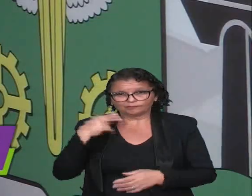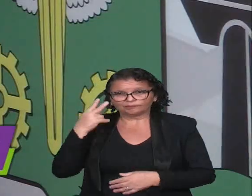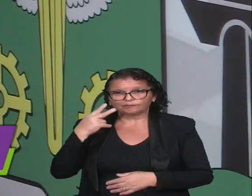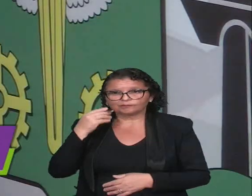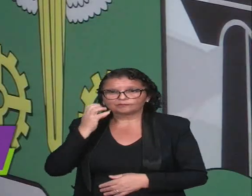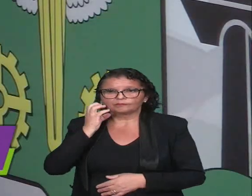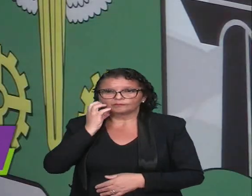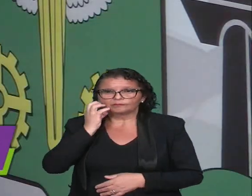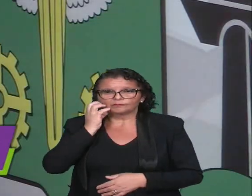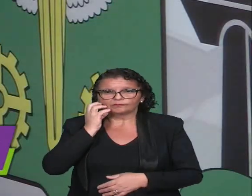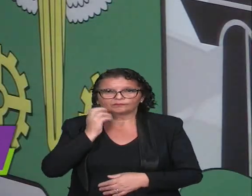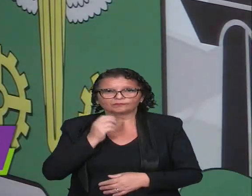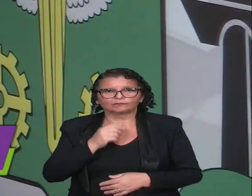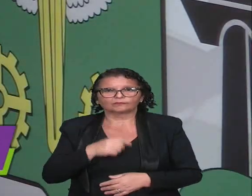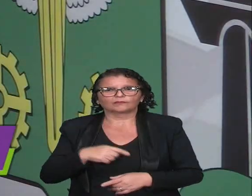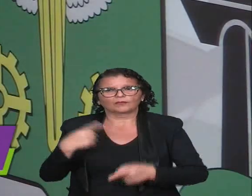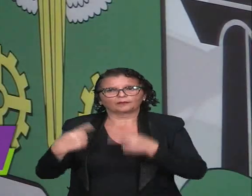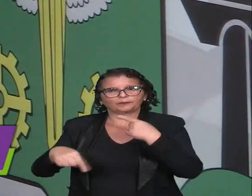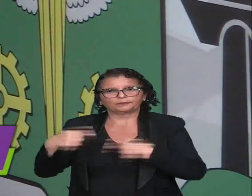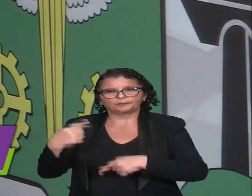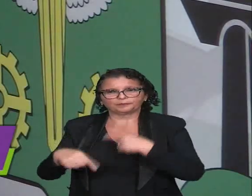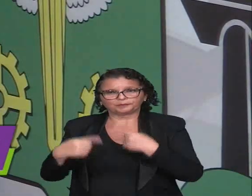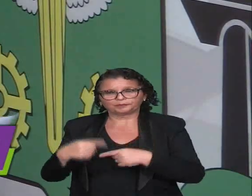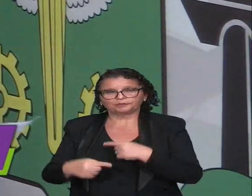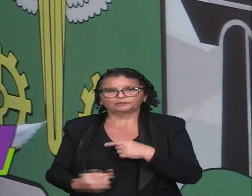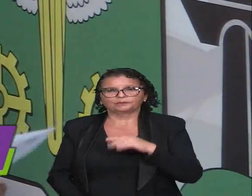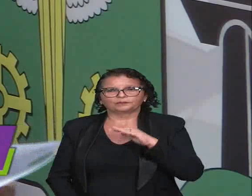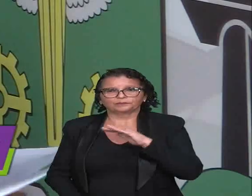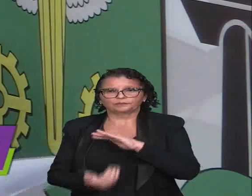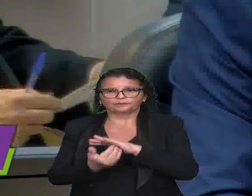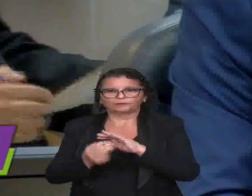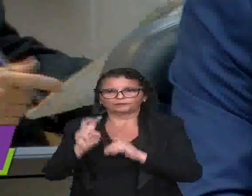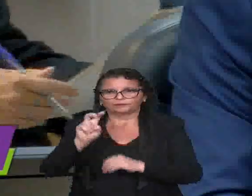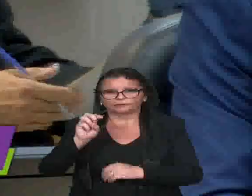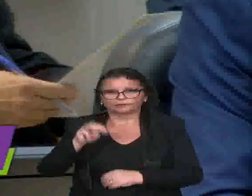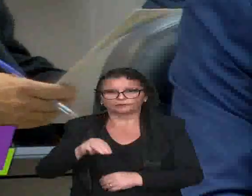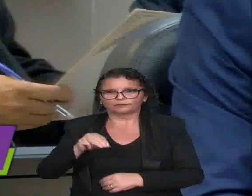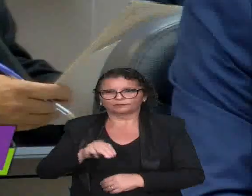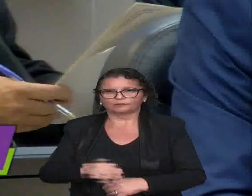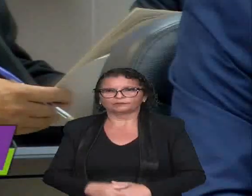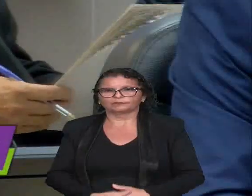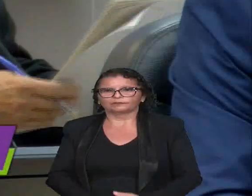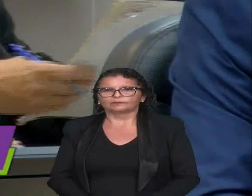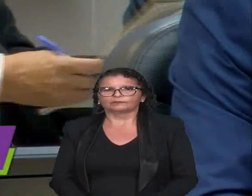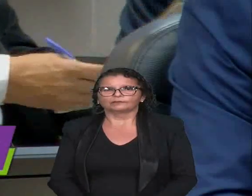vereadora Lúcia da saúde para discutir para discutir V excelência dispõe de 5